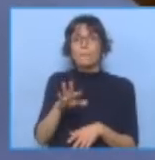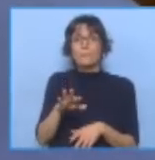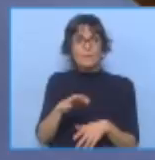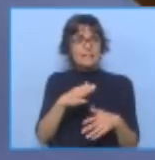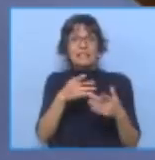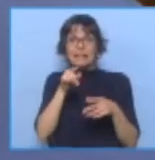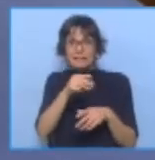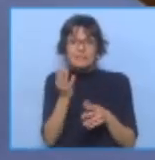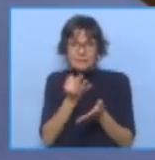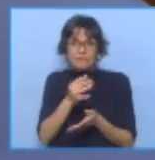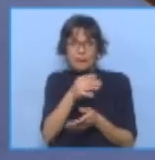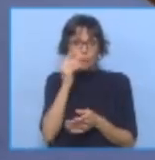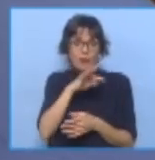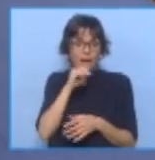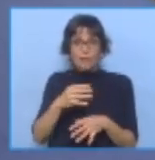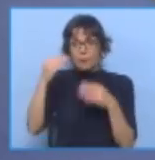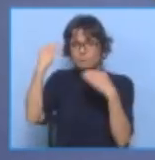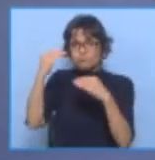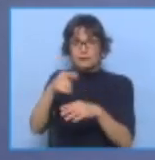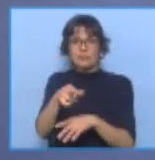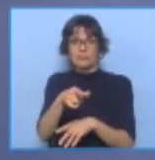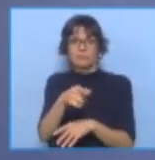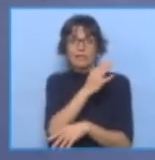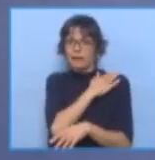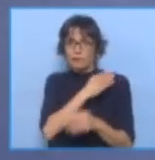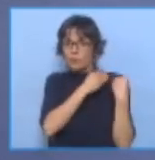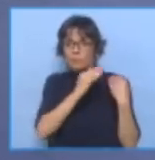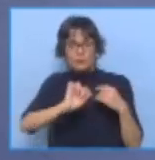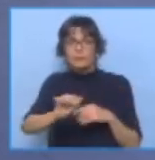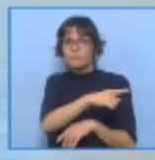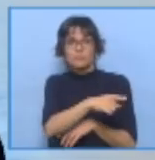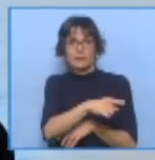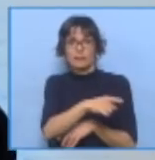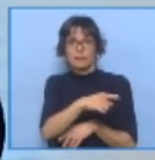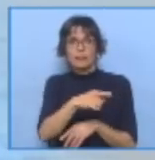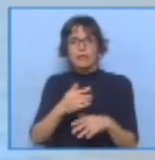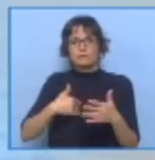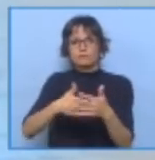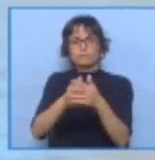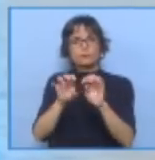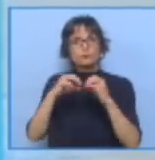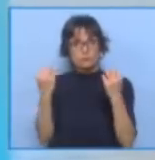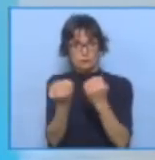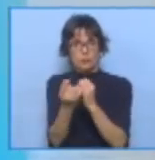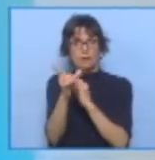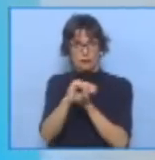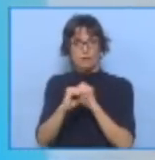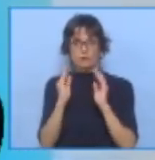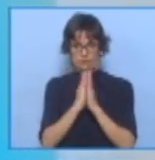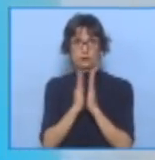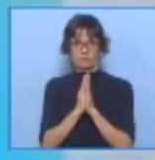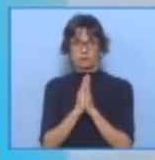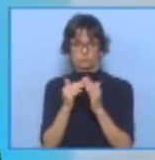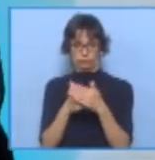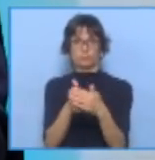eles a construir, a fazer esta construção. Porque todo o processo social e inclusive o processo religioso